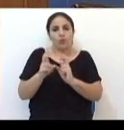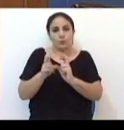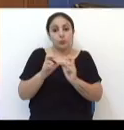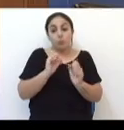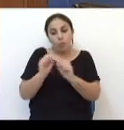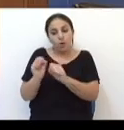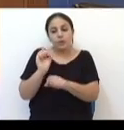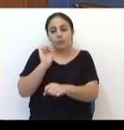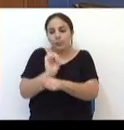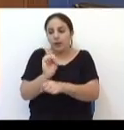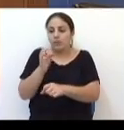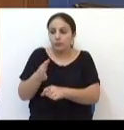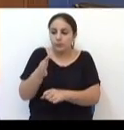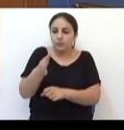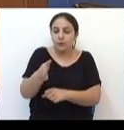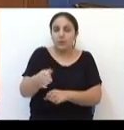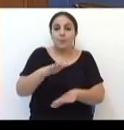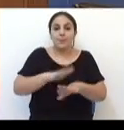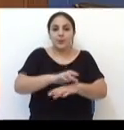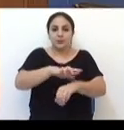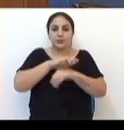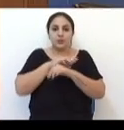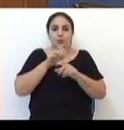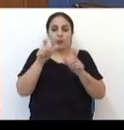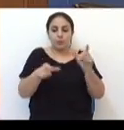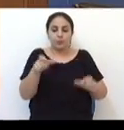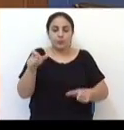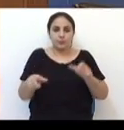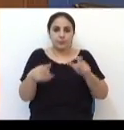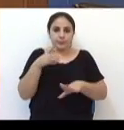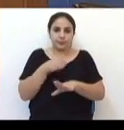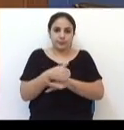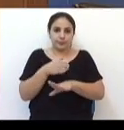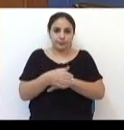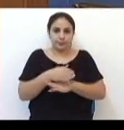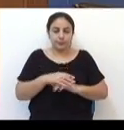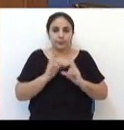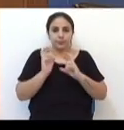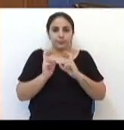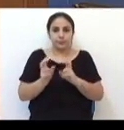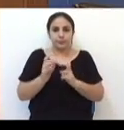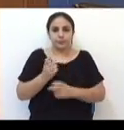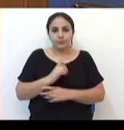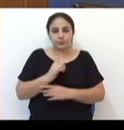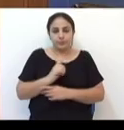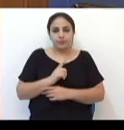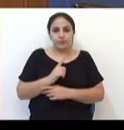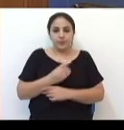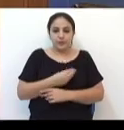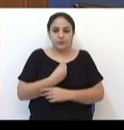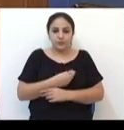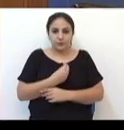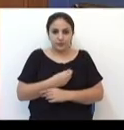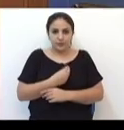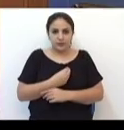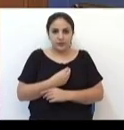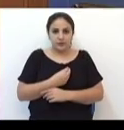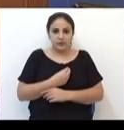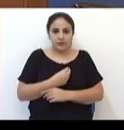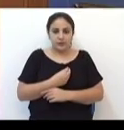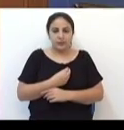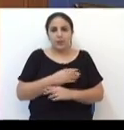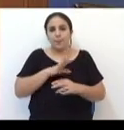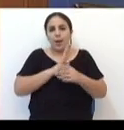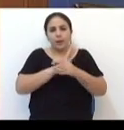mais garantido e mais seguro para o passageiro estar desembarcando, né,